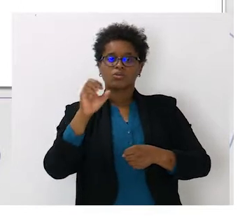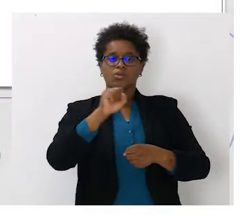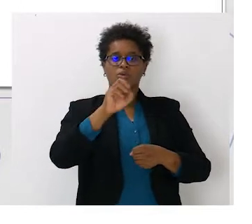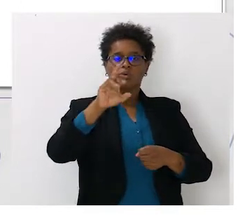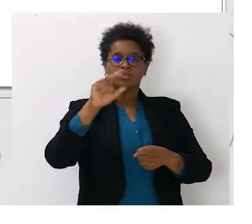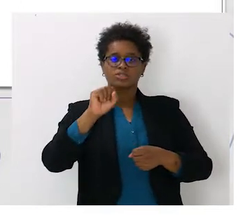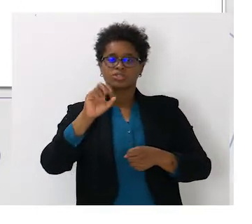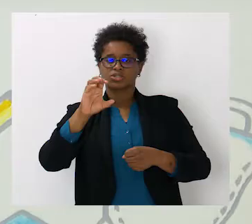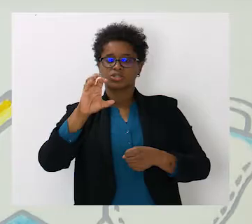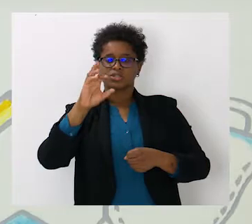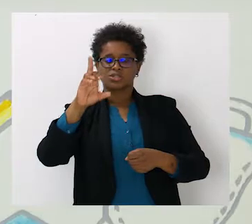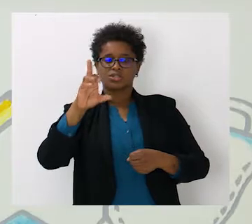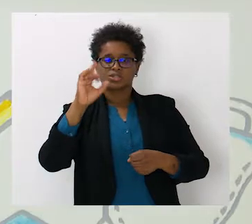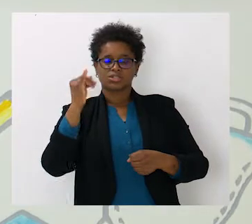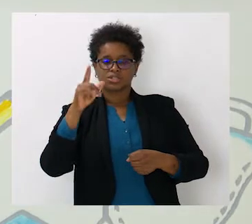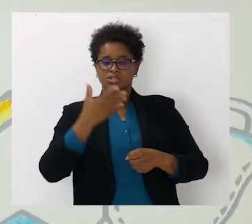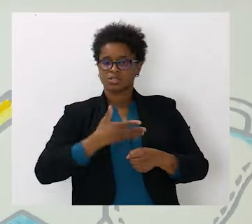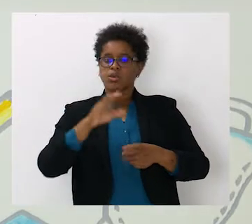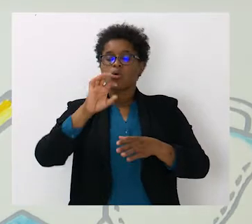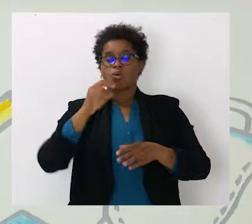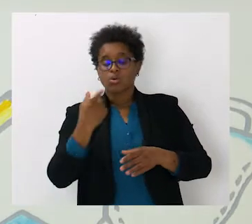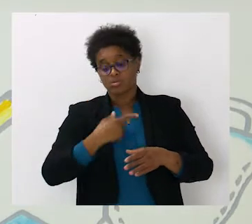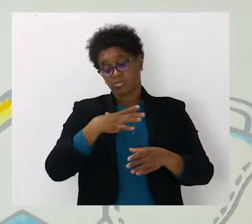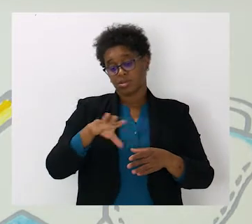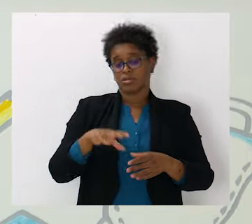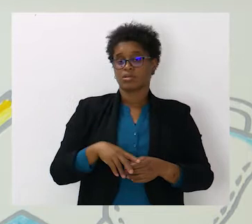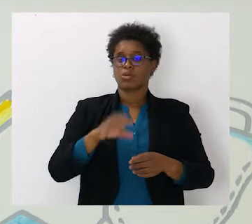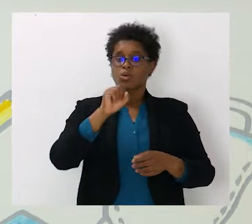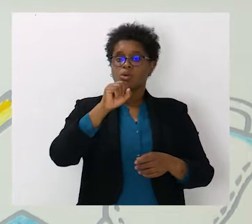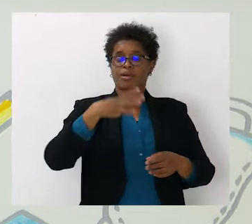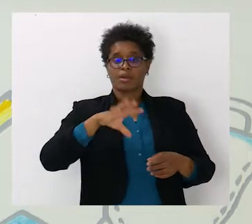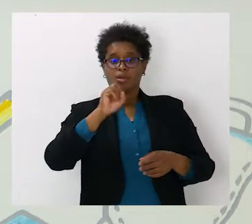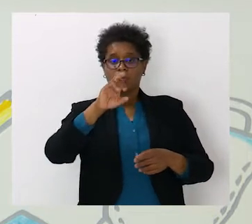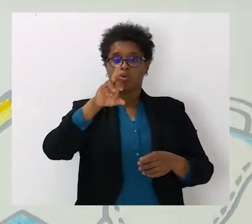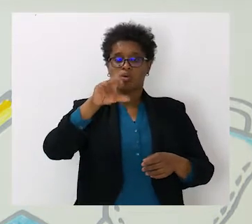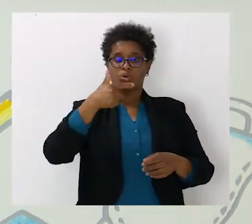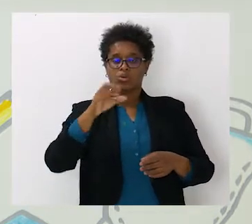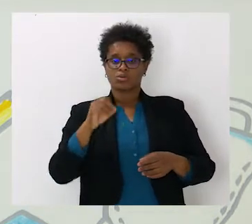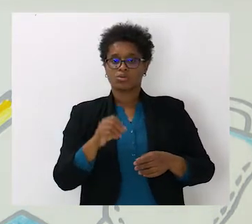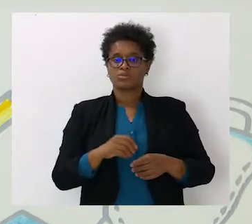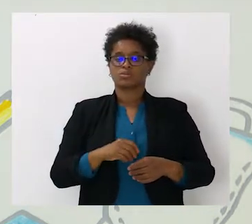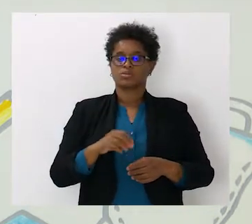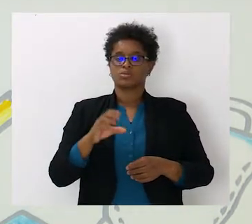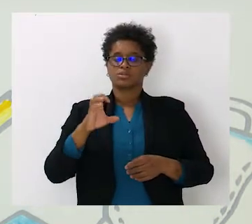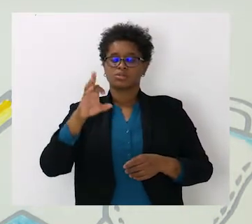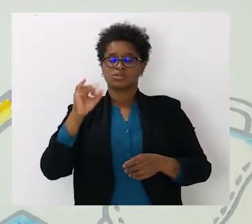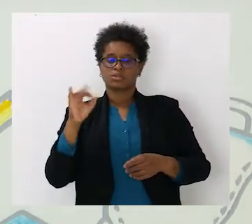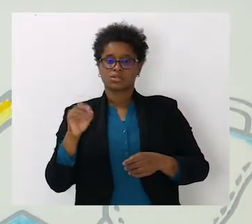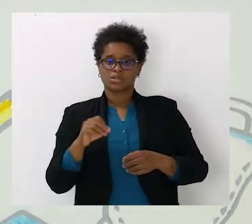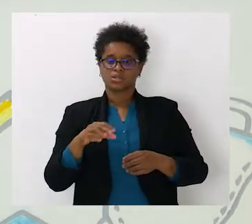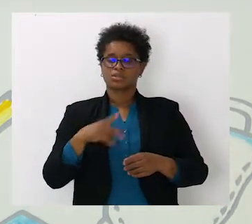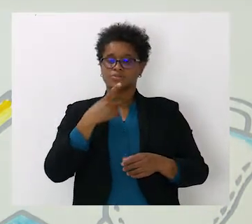Childe. Ou então, se quiserem, em português, Gordon Childe. Em inglês, Gordon